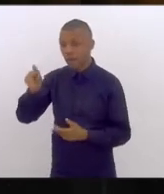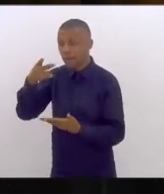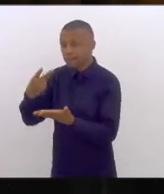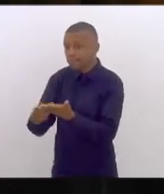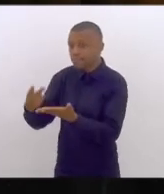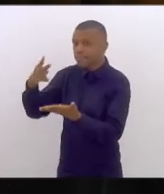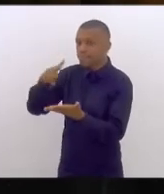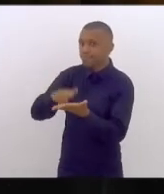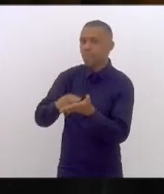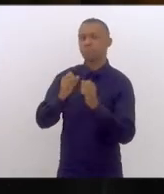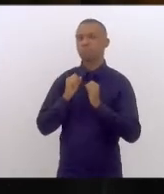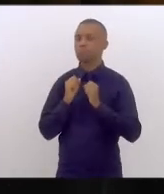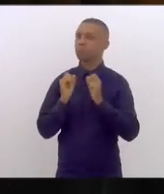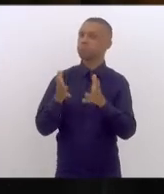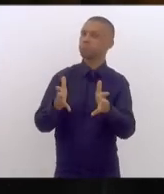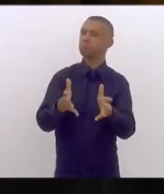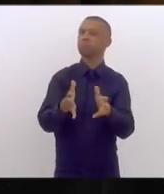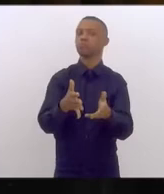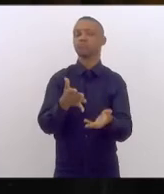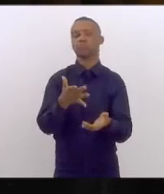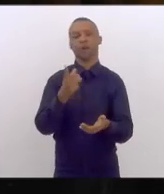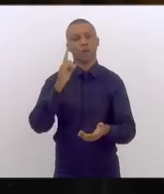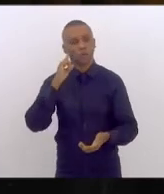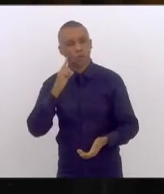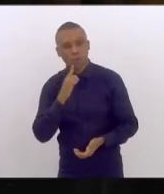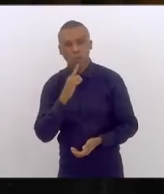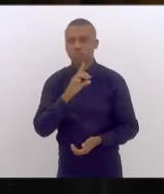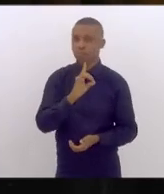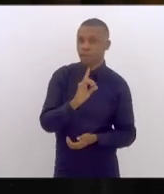aos deficientes auditivos